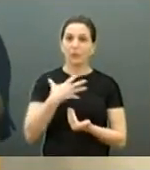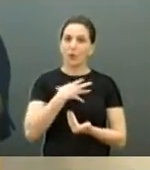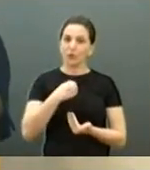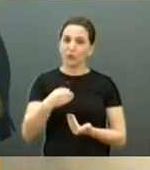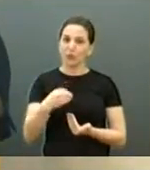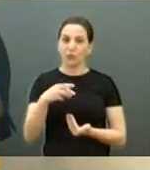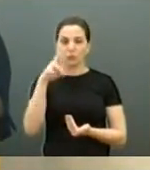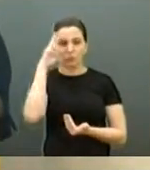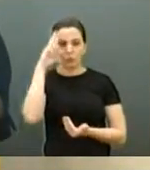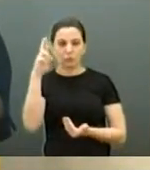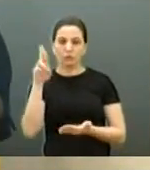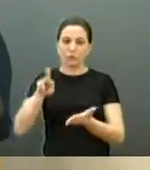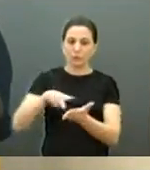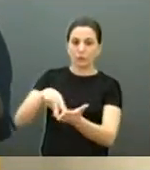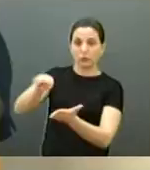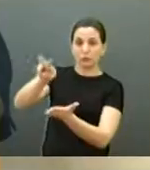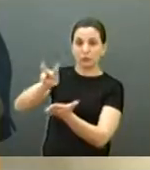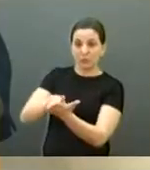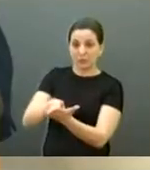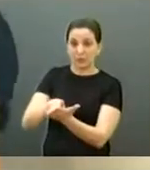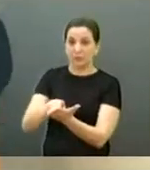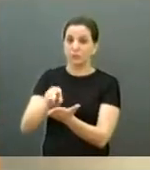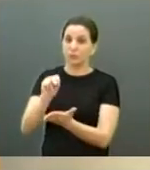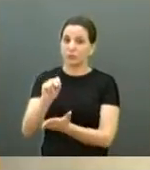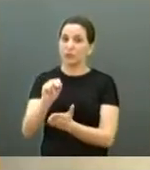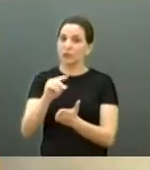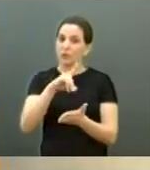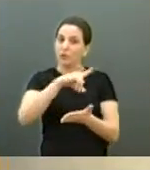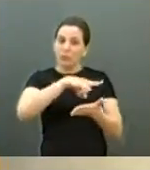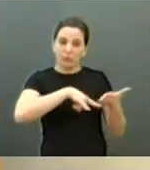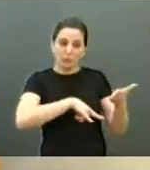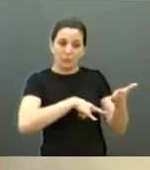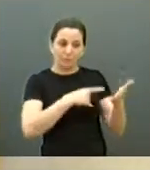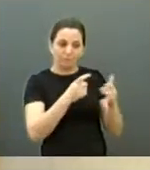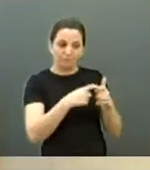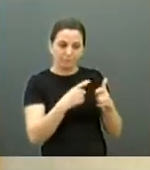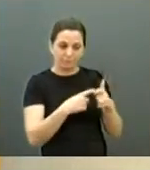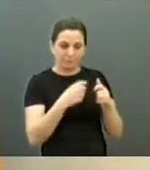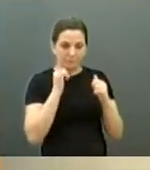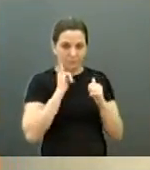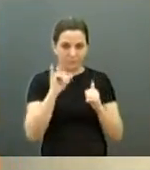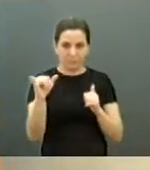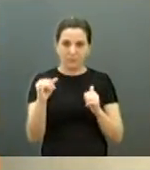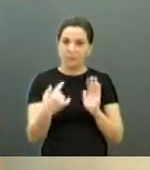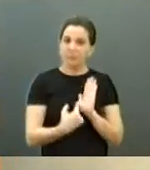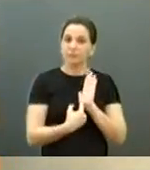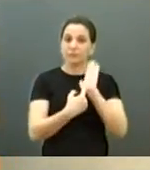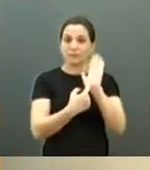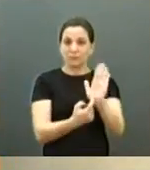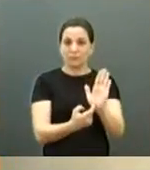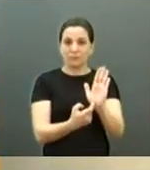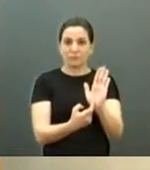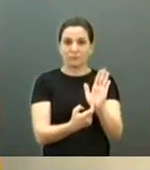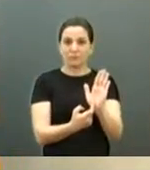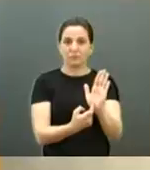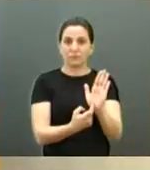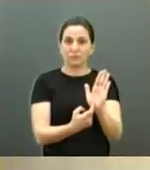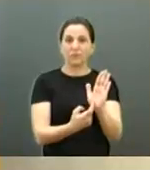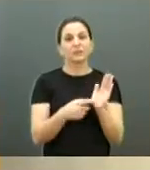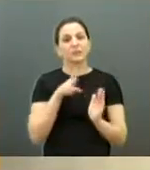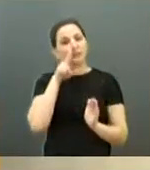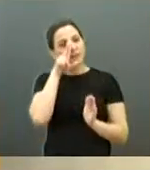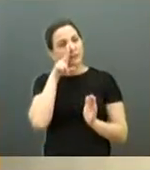internado que diz assim o relatório médico diz assim apresenta quadro